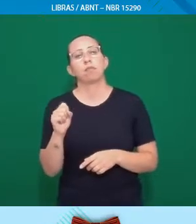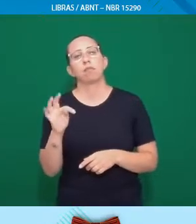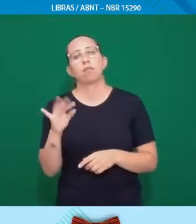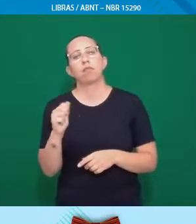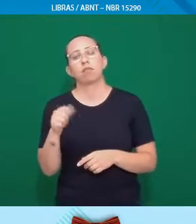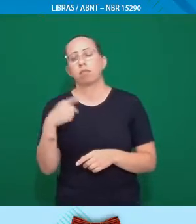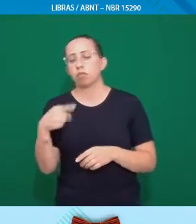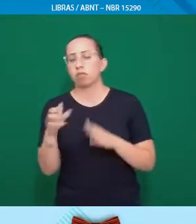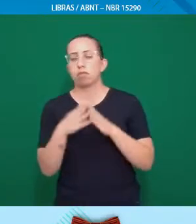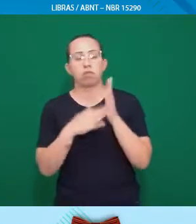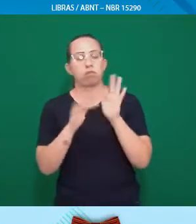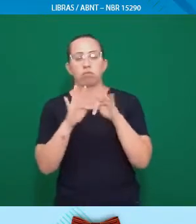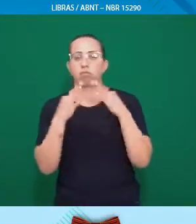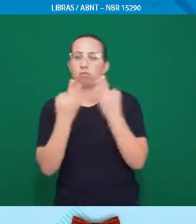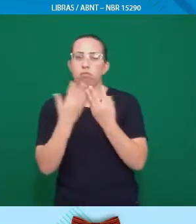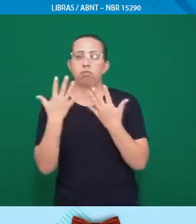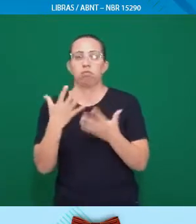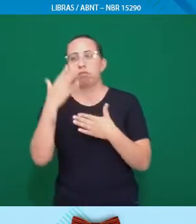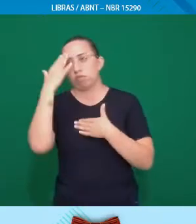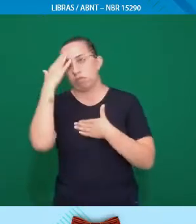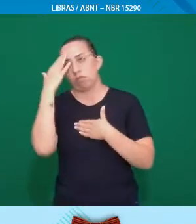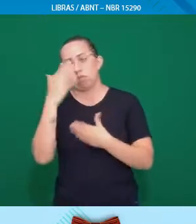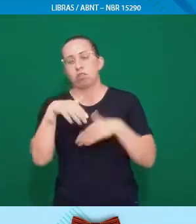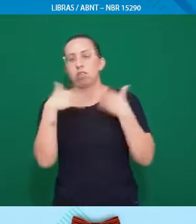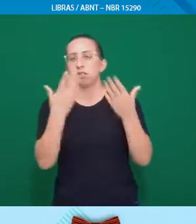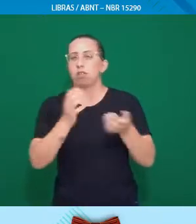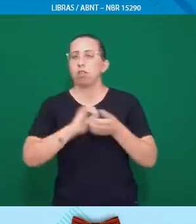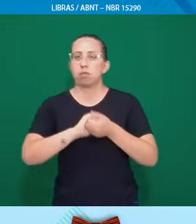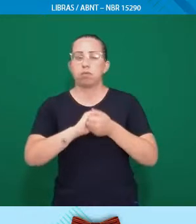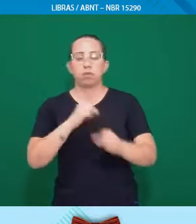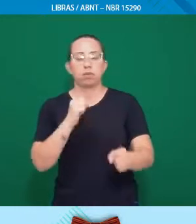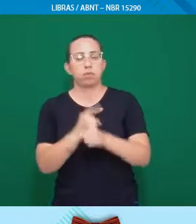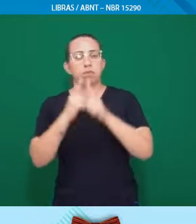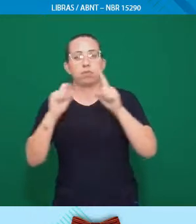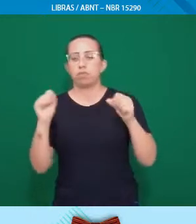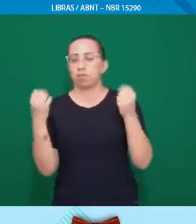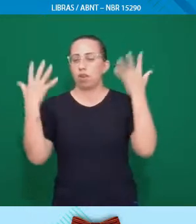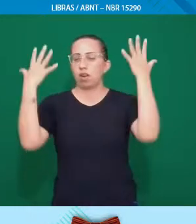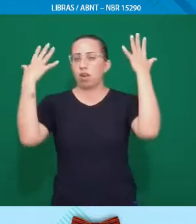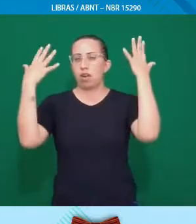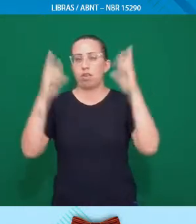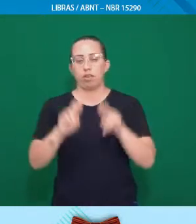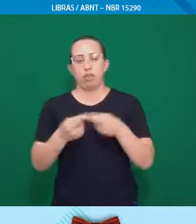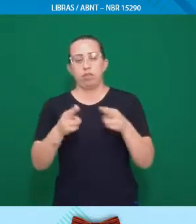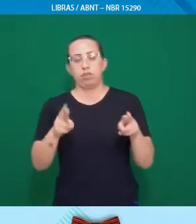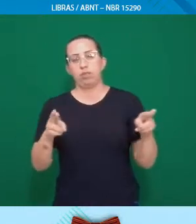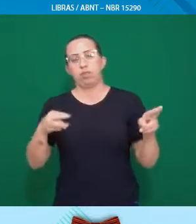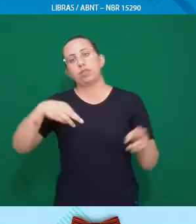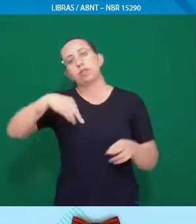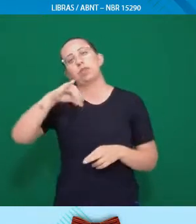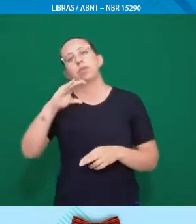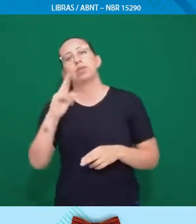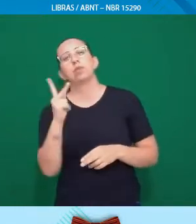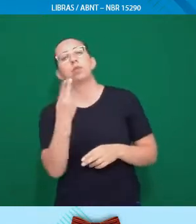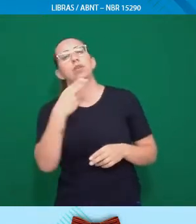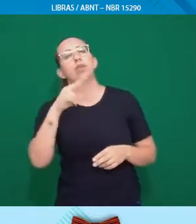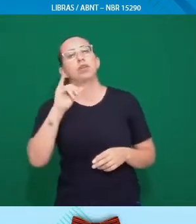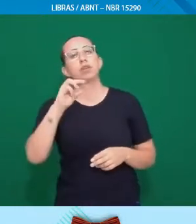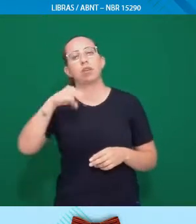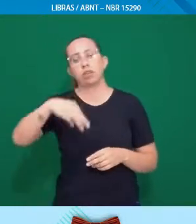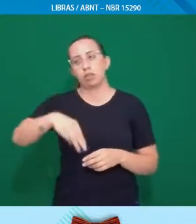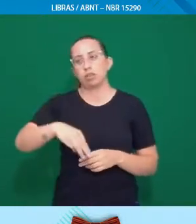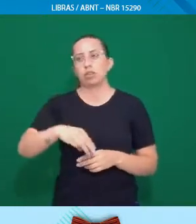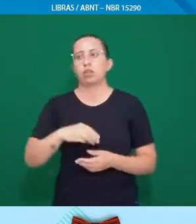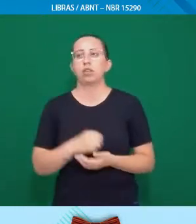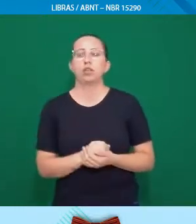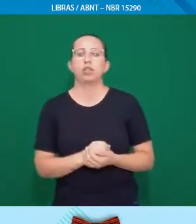toda a família quero parabenizar pelo evento de grande sucesso que foi e foi muito ruim